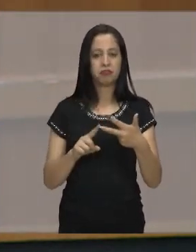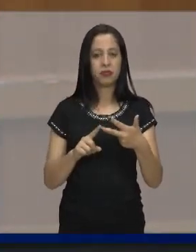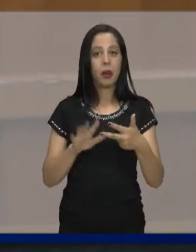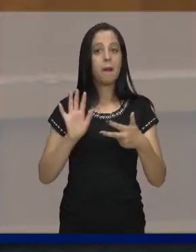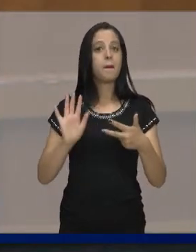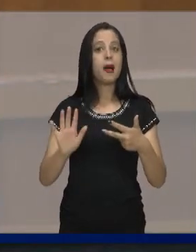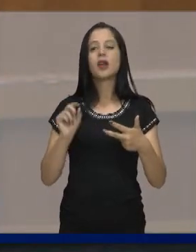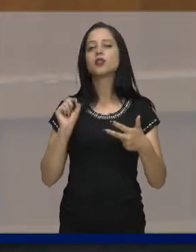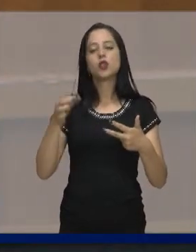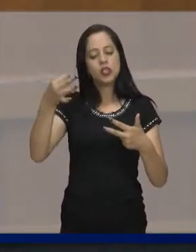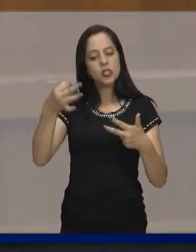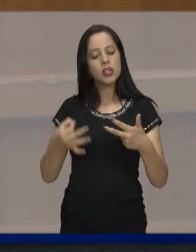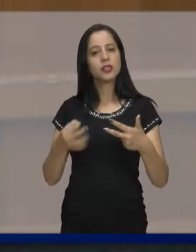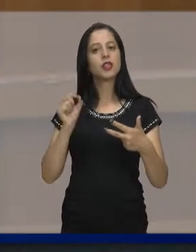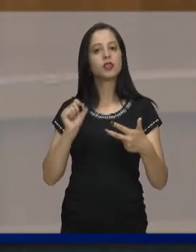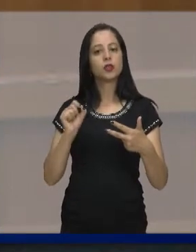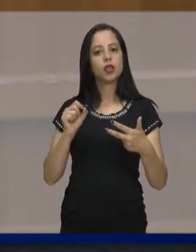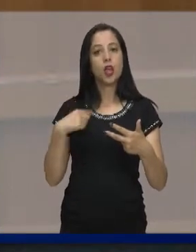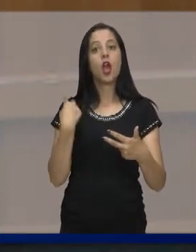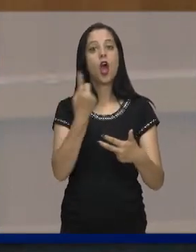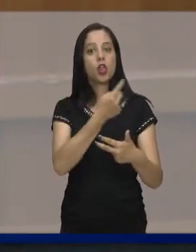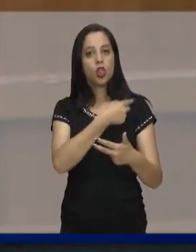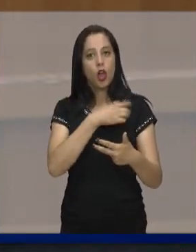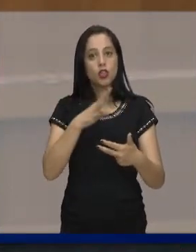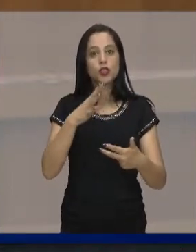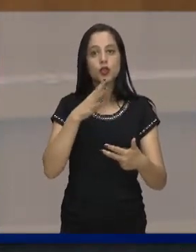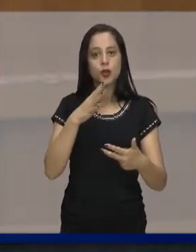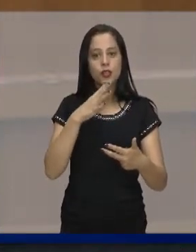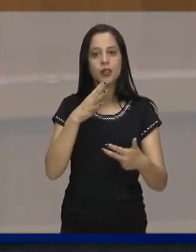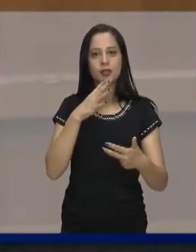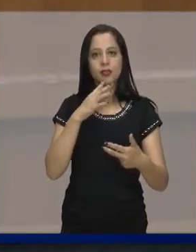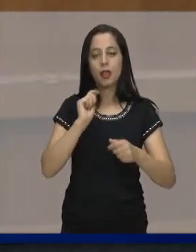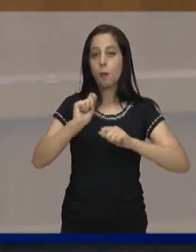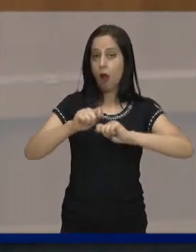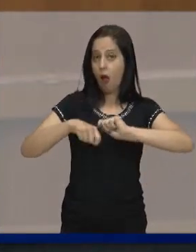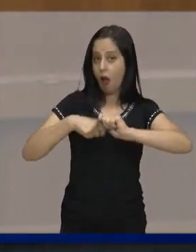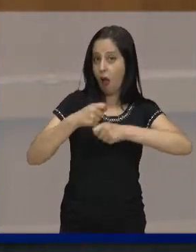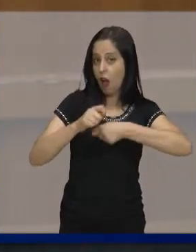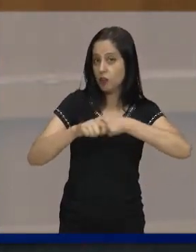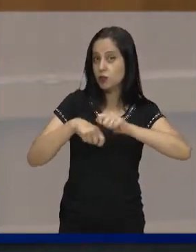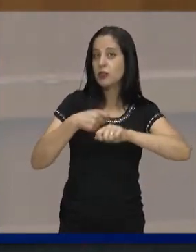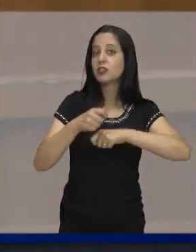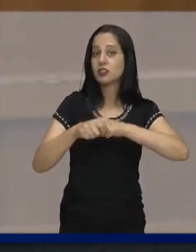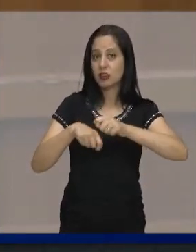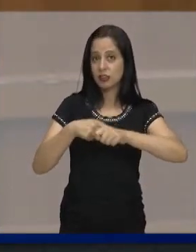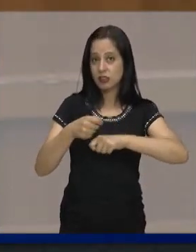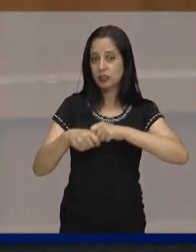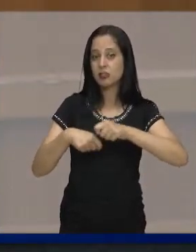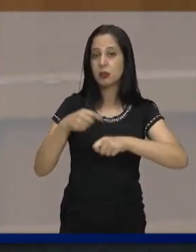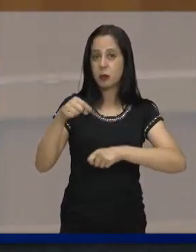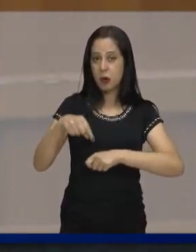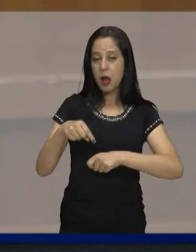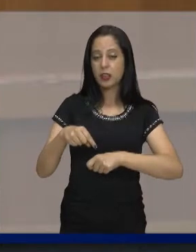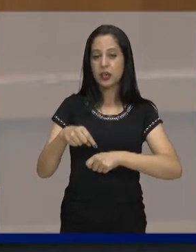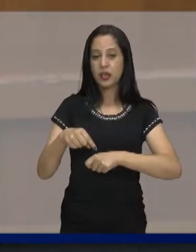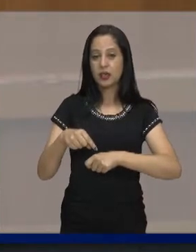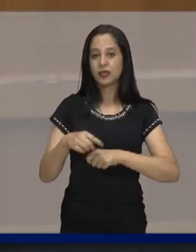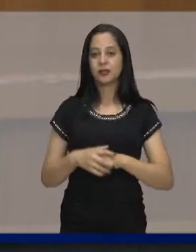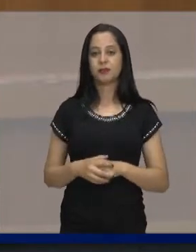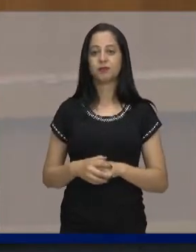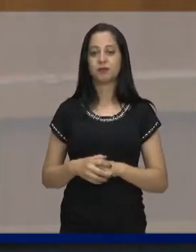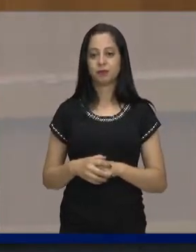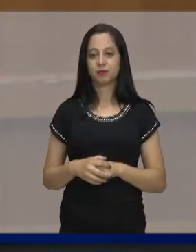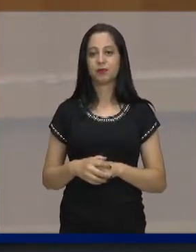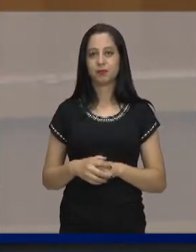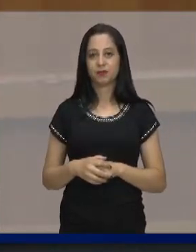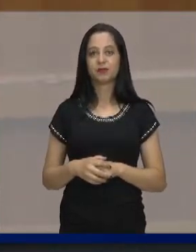tenho certeza, nós que conhecemos a administração pública, se não tem uma pessoa que